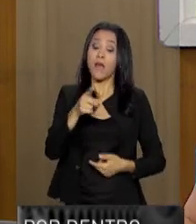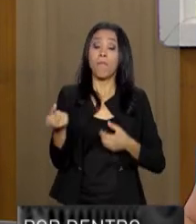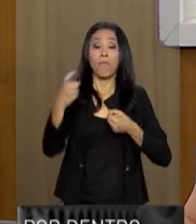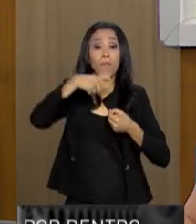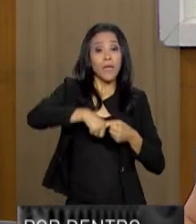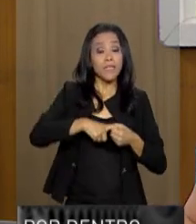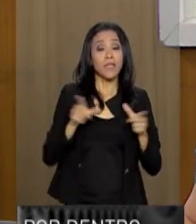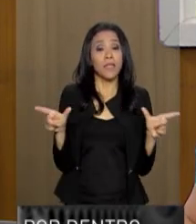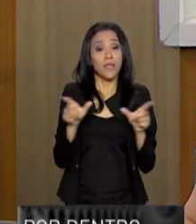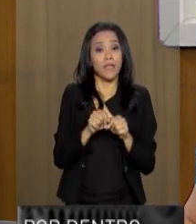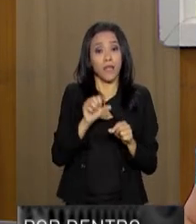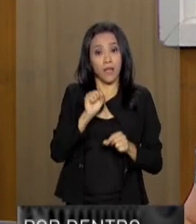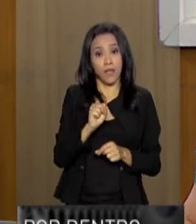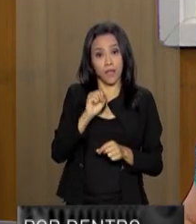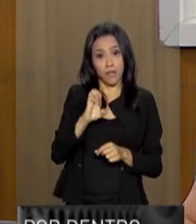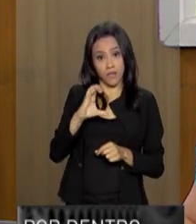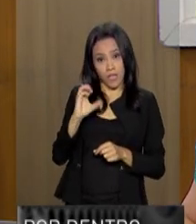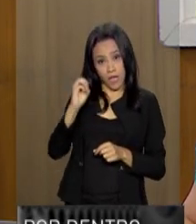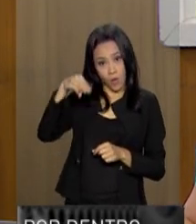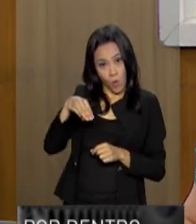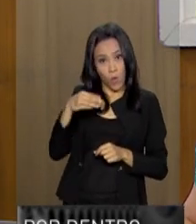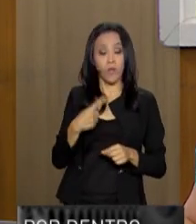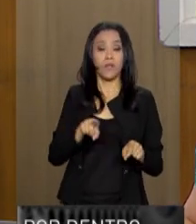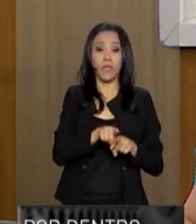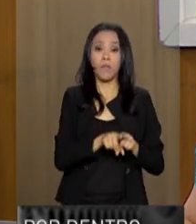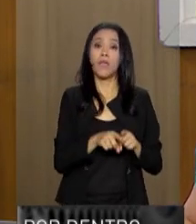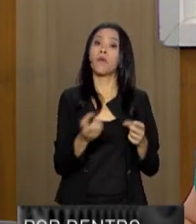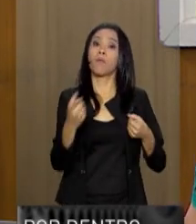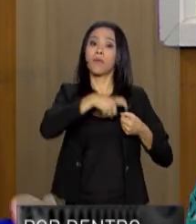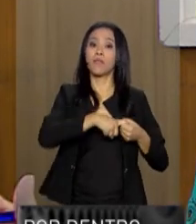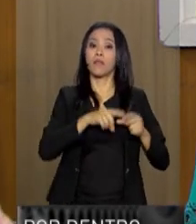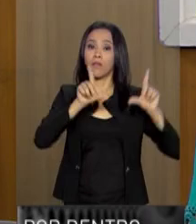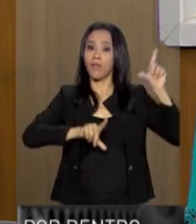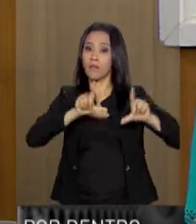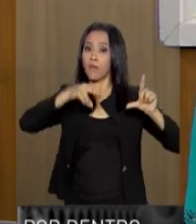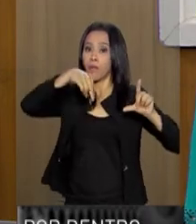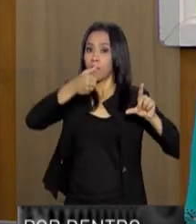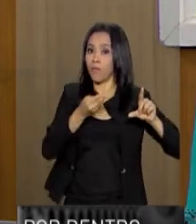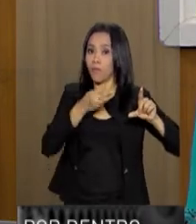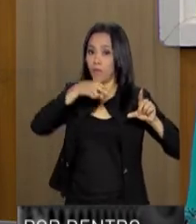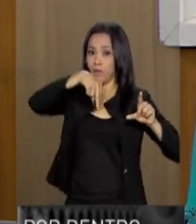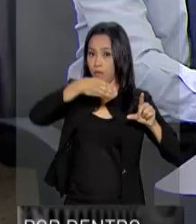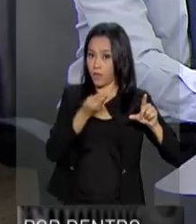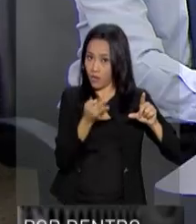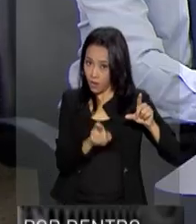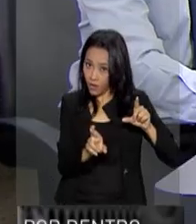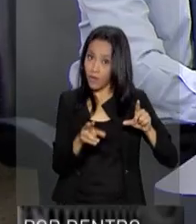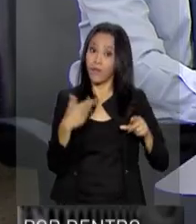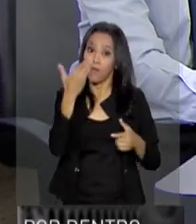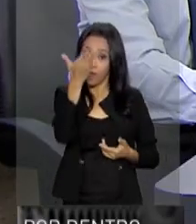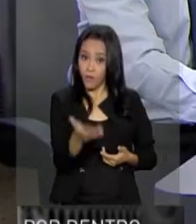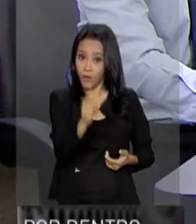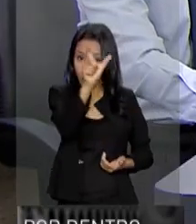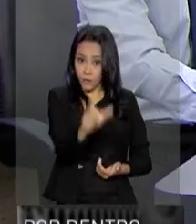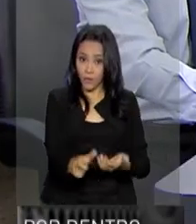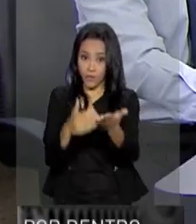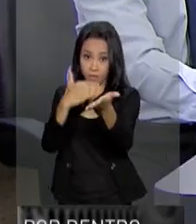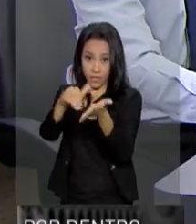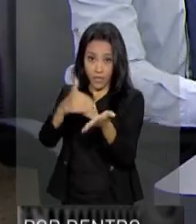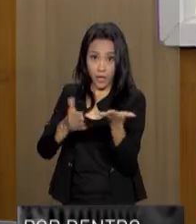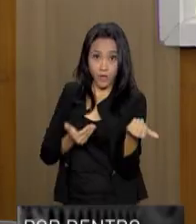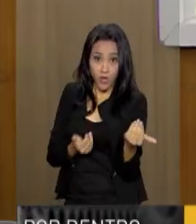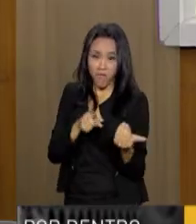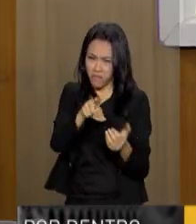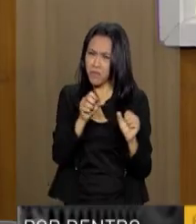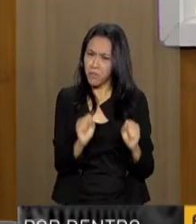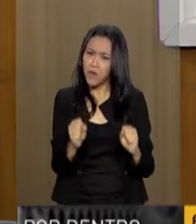da presidência da república com a nbr e hoje temos a presença do secretário nacional de juventude assis filho participe com a gente envia sua